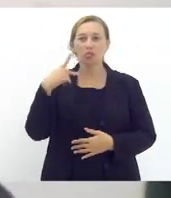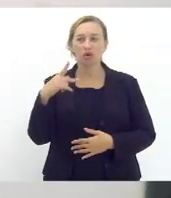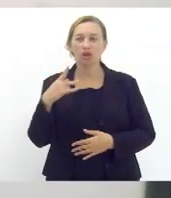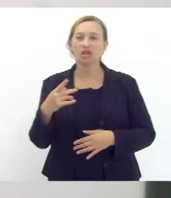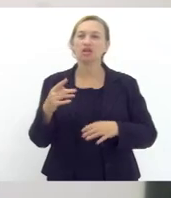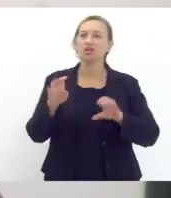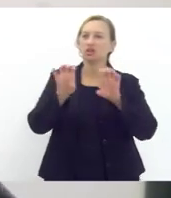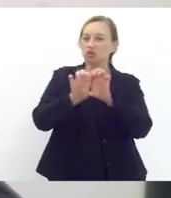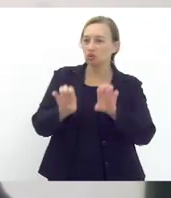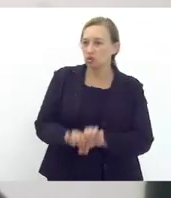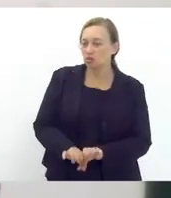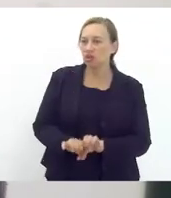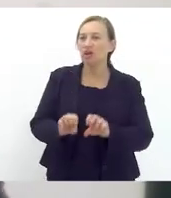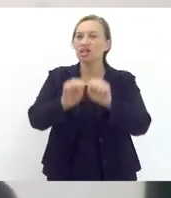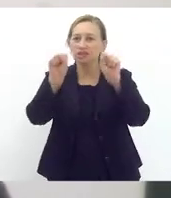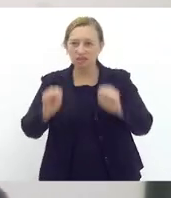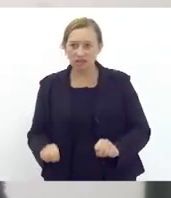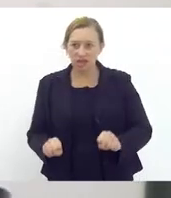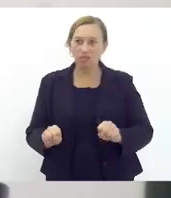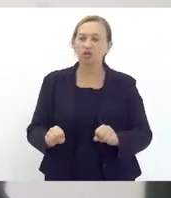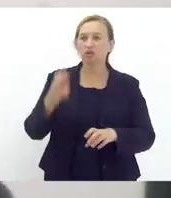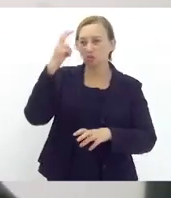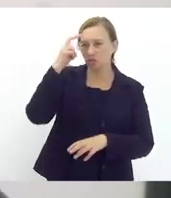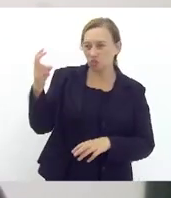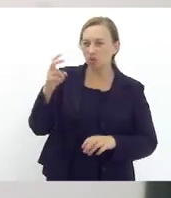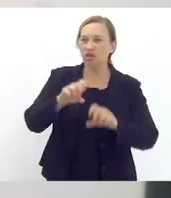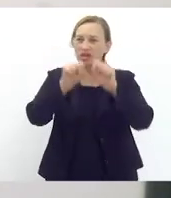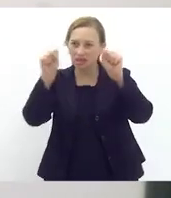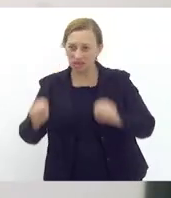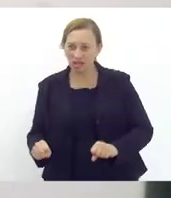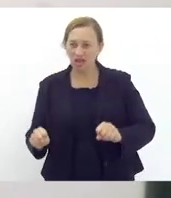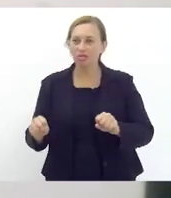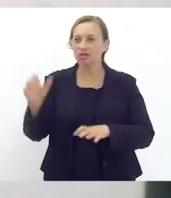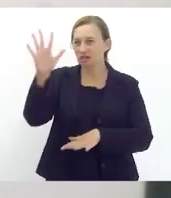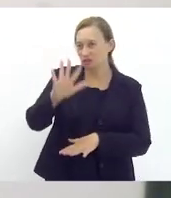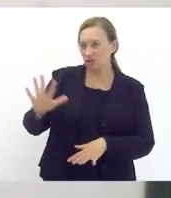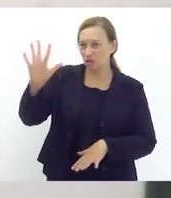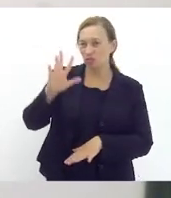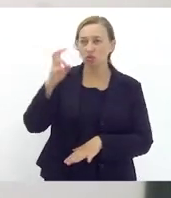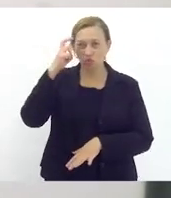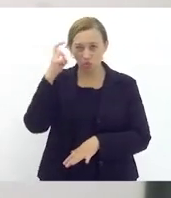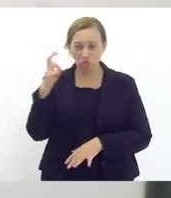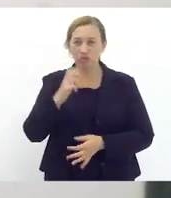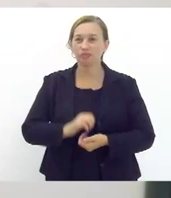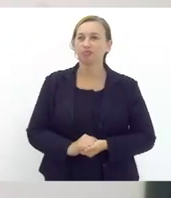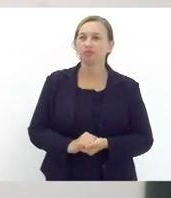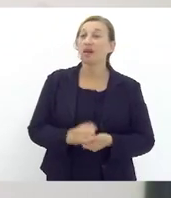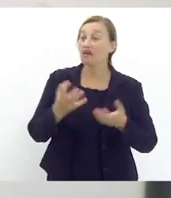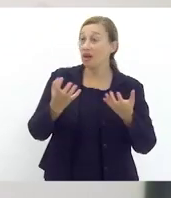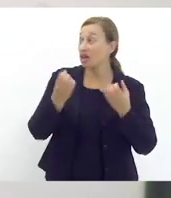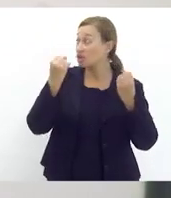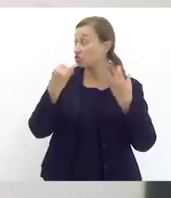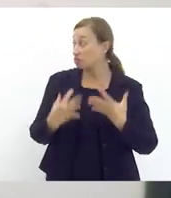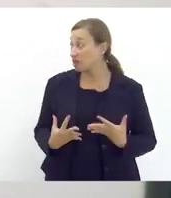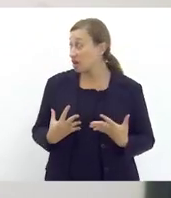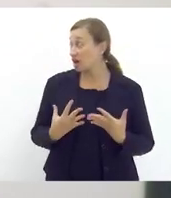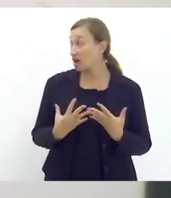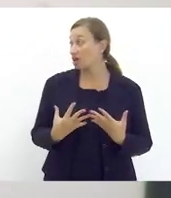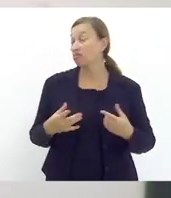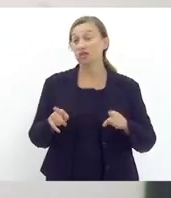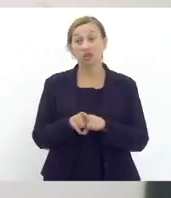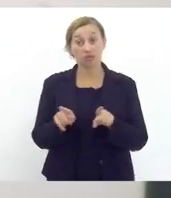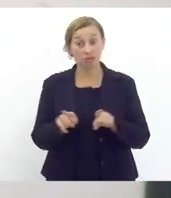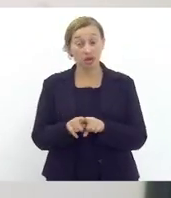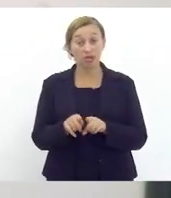que é sistema de Cultura sistema Estadual sistema Municipal e o próprio Sistema Nacional de Cultura quero esclarecer uma questão também para